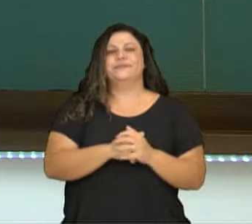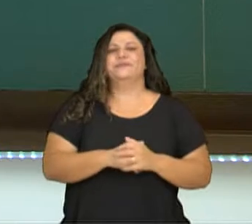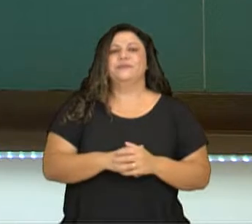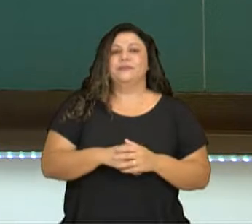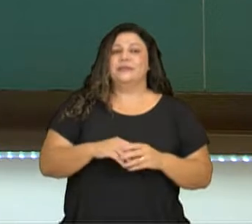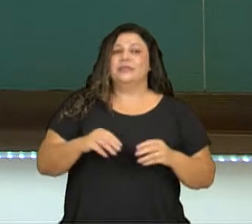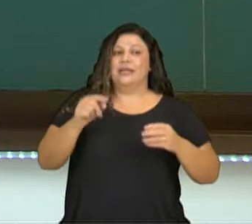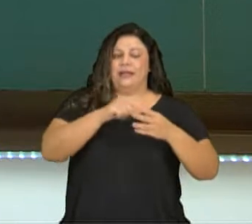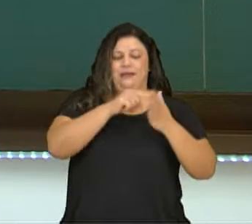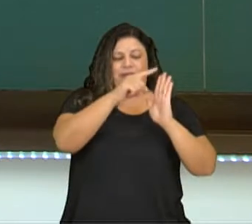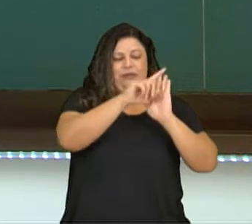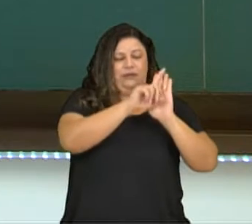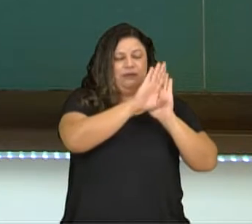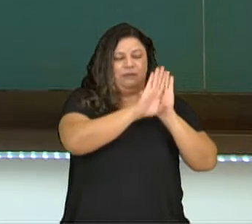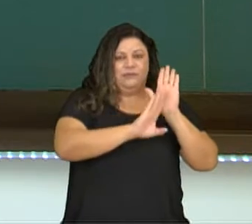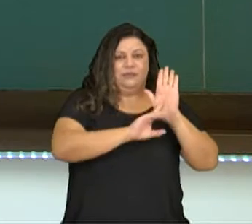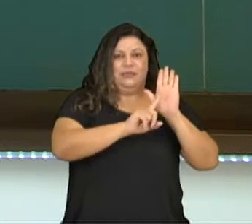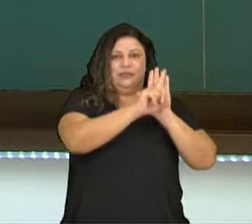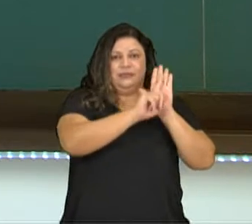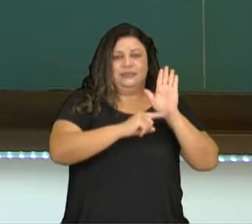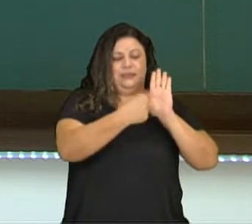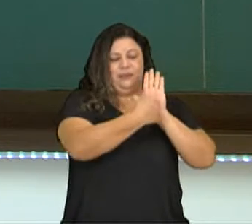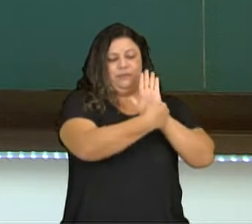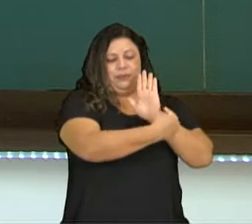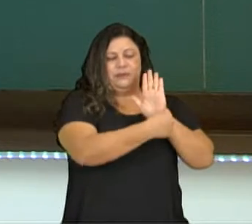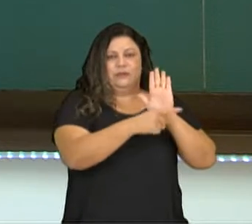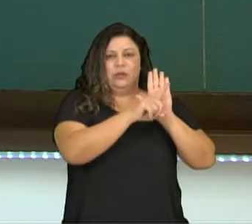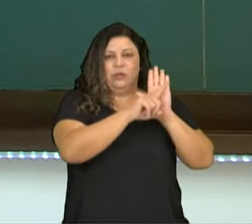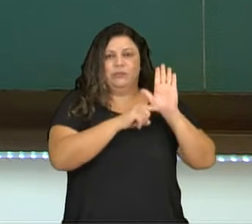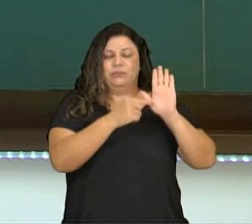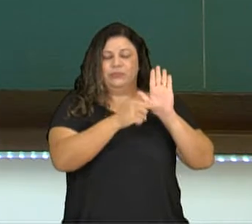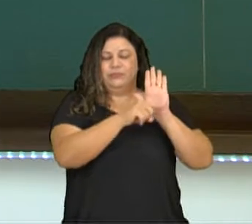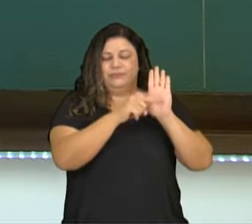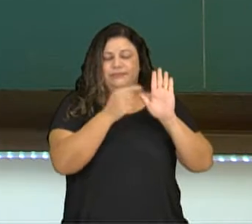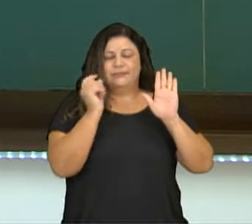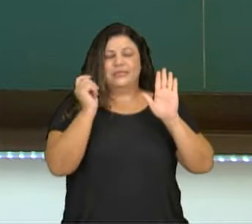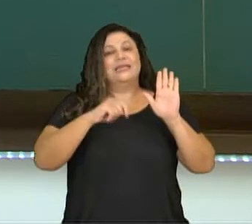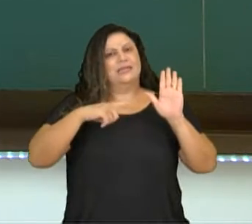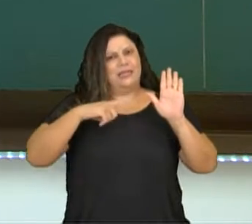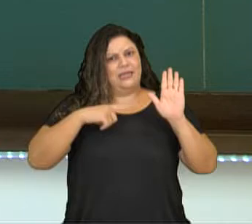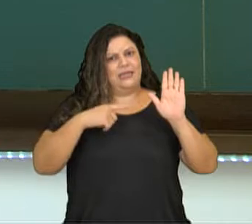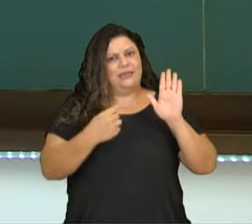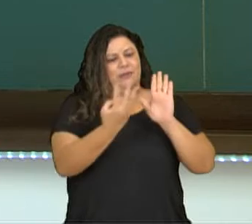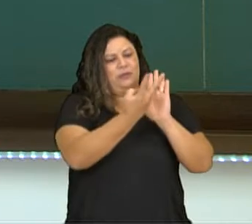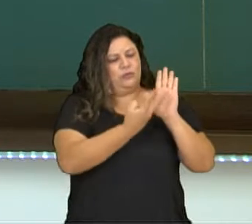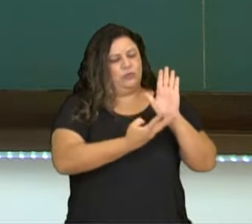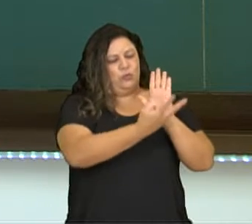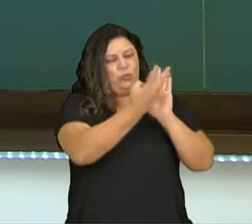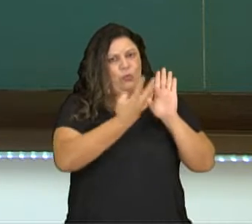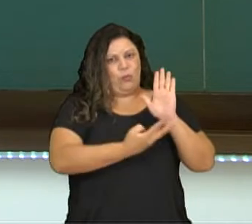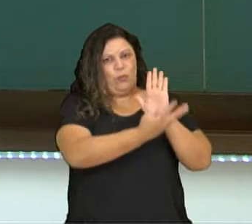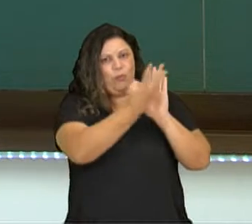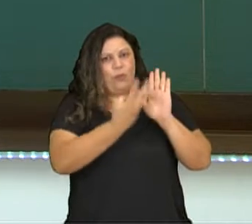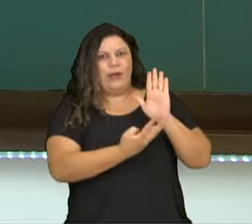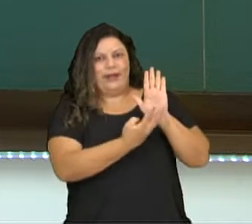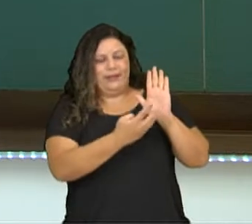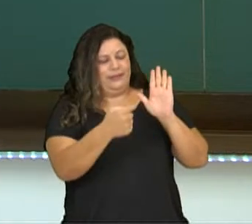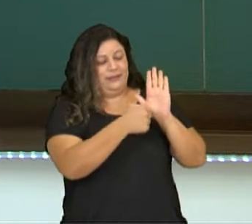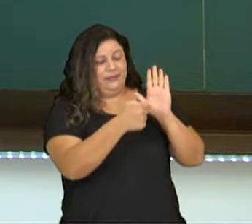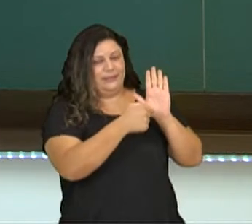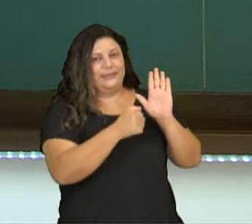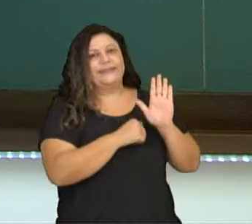plano em quatro quadrantes. Por isso que na circunferência nós também temos aí a presença dos quatro quadrantes. Então, lá no